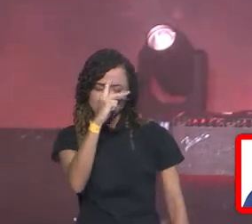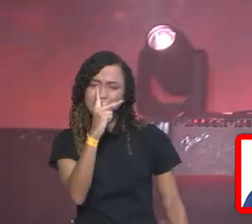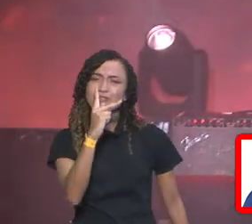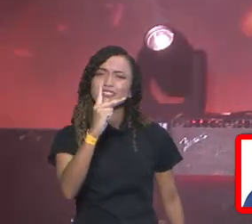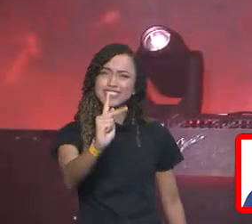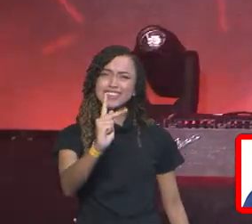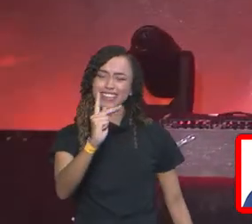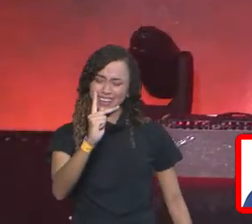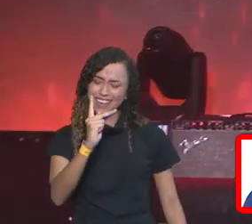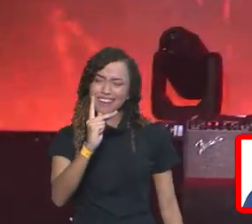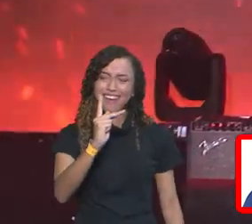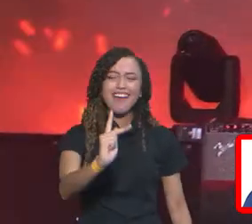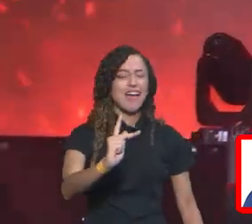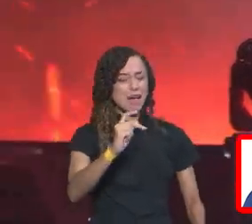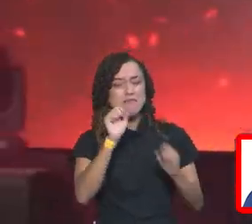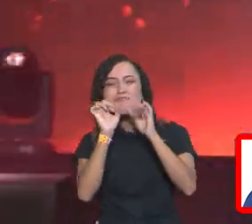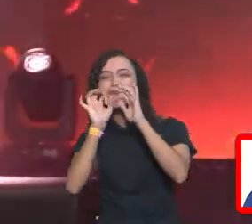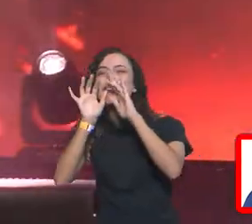porque